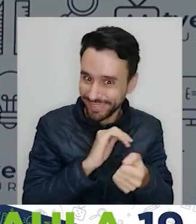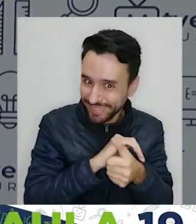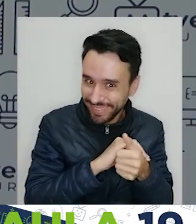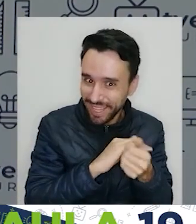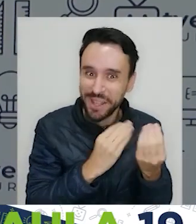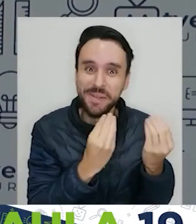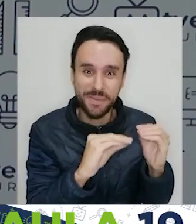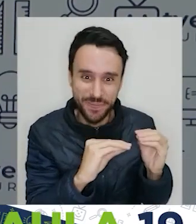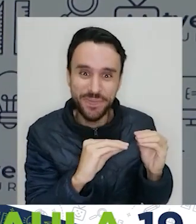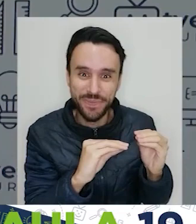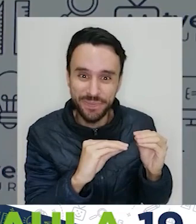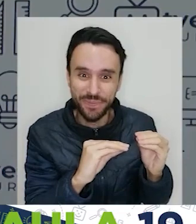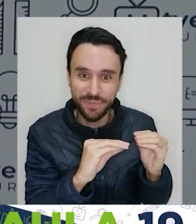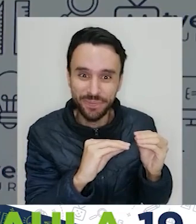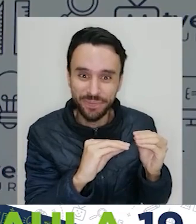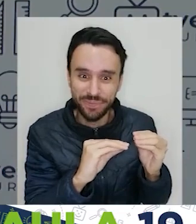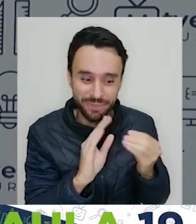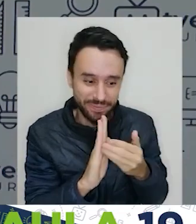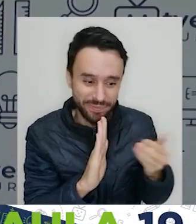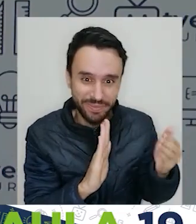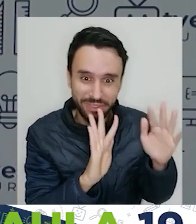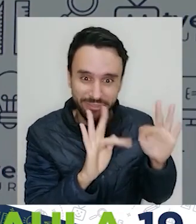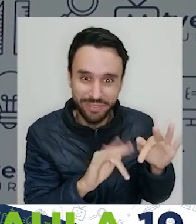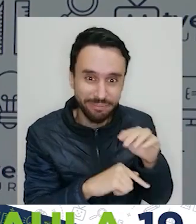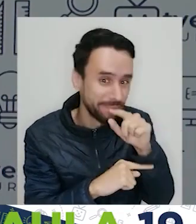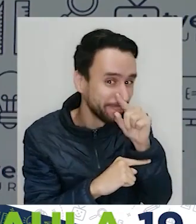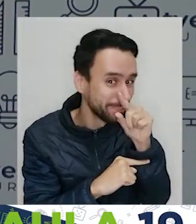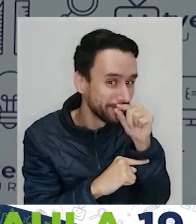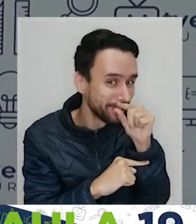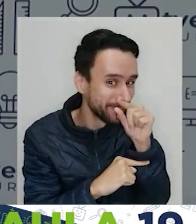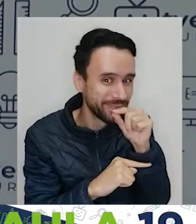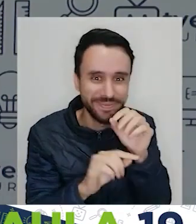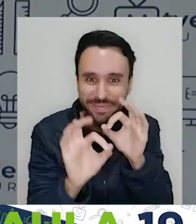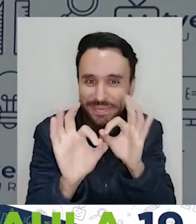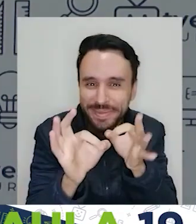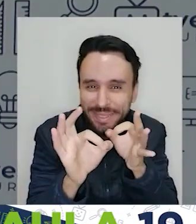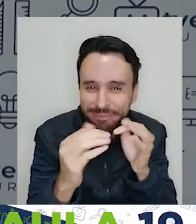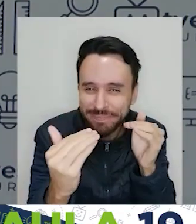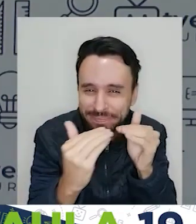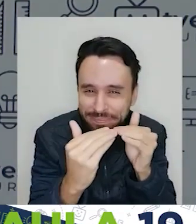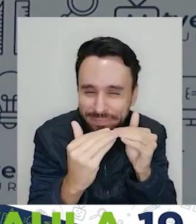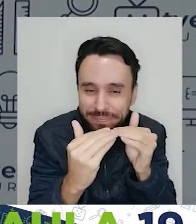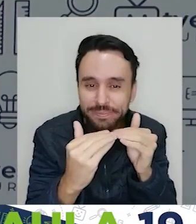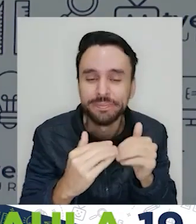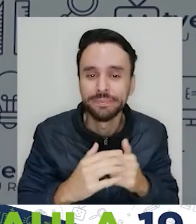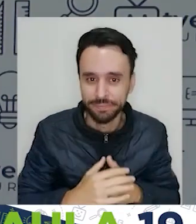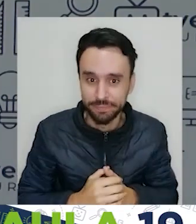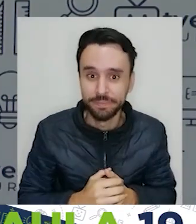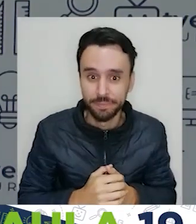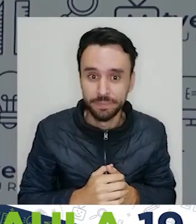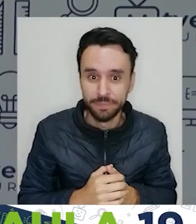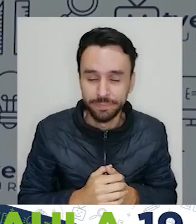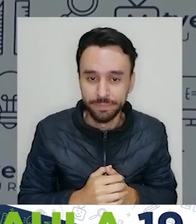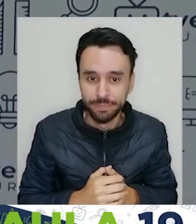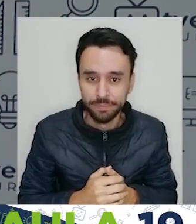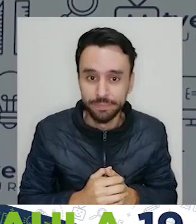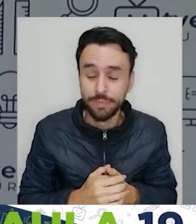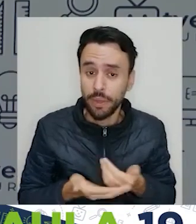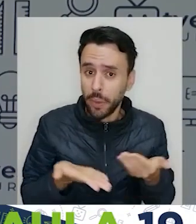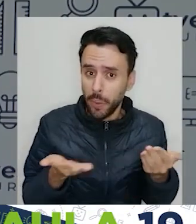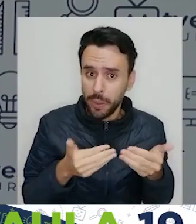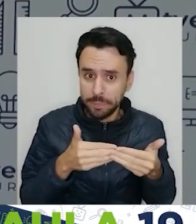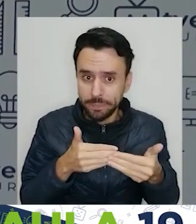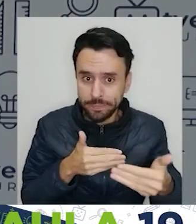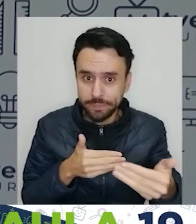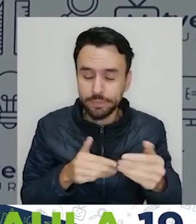Tartaruga. E terminamos lá com o passarinho, certo? Agora, a gente até podia